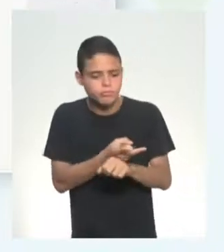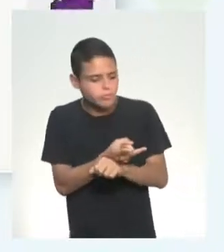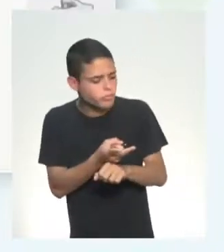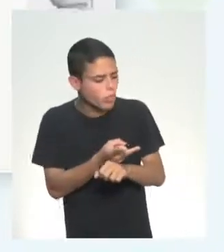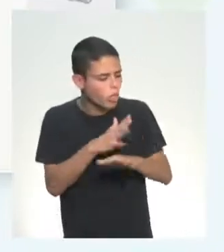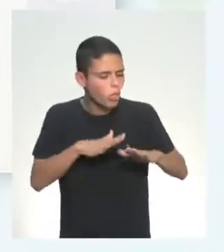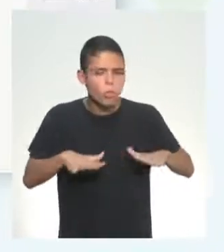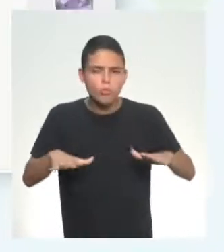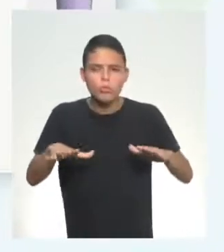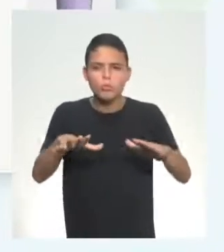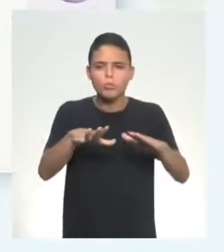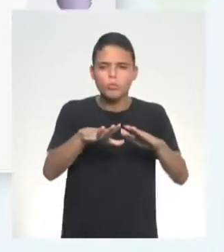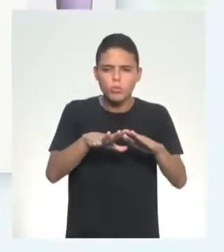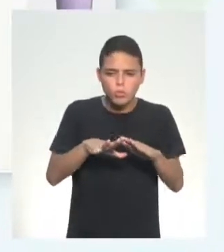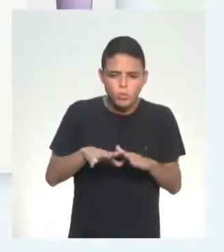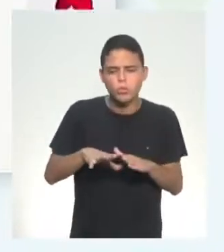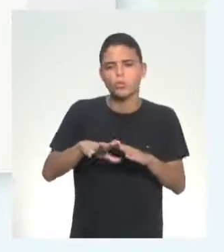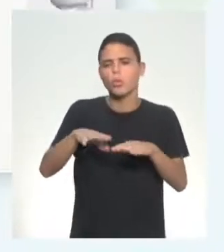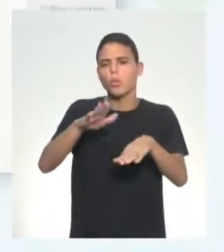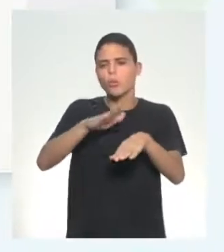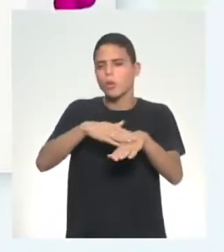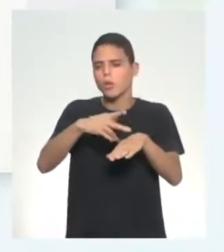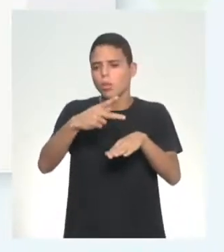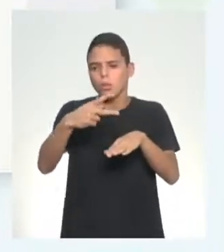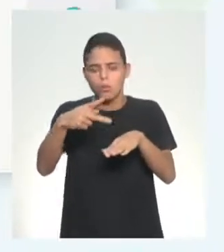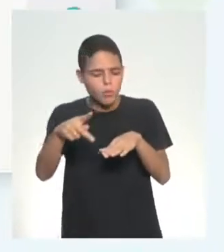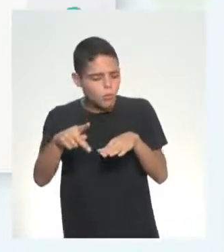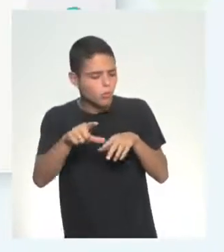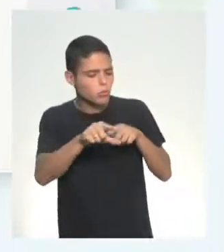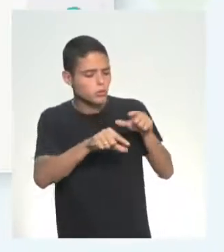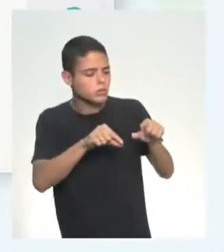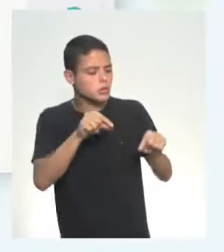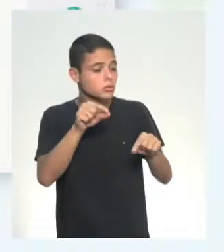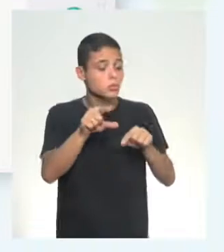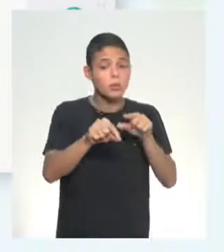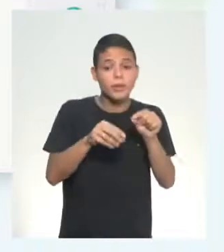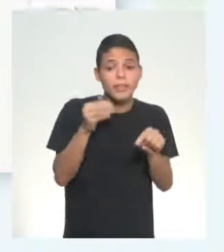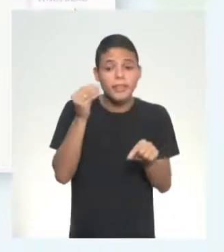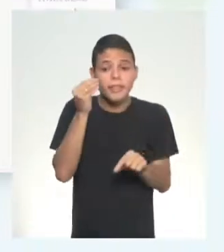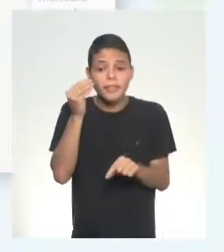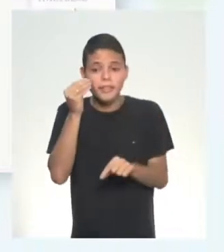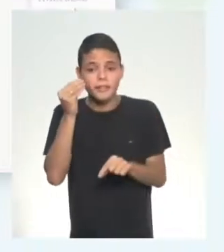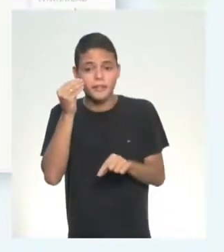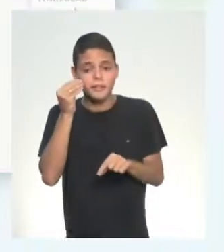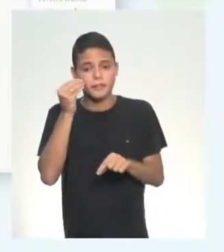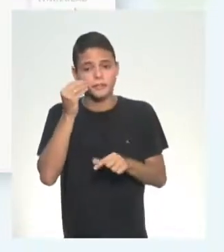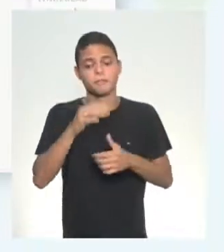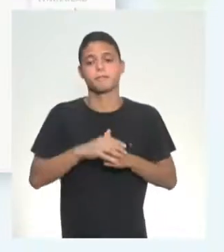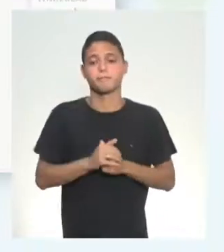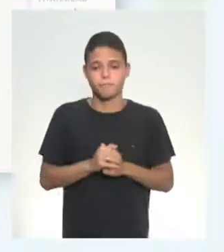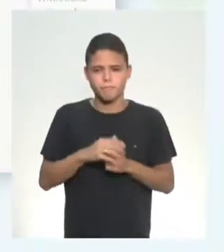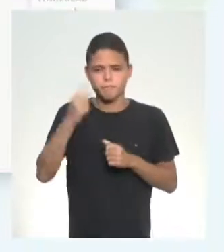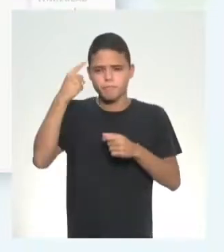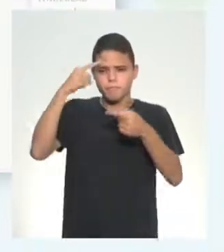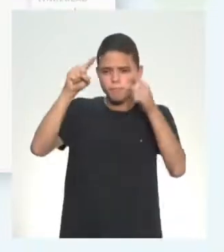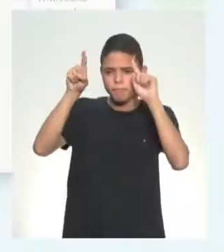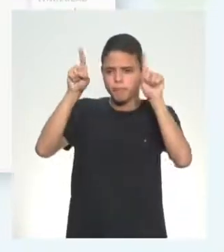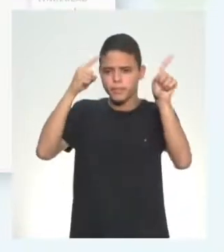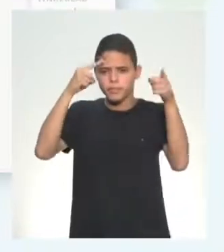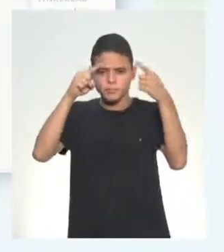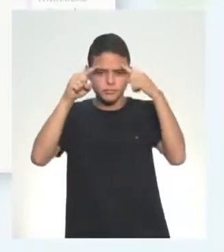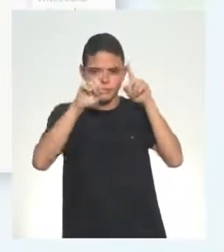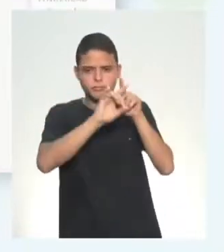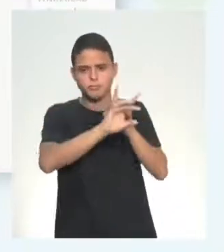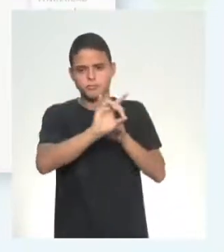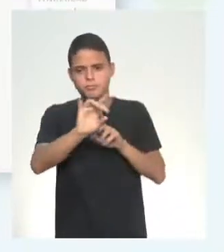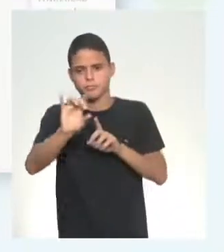as opções que vocês têm às mãos para que vocês possam lançar aí da criatividade de vocês e poderem